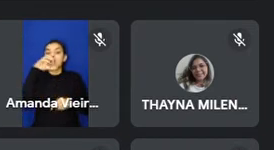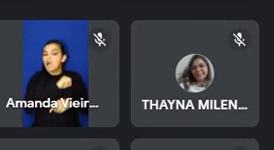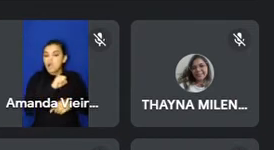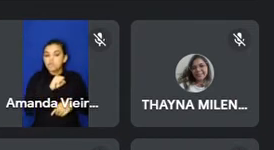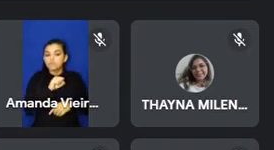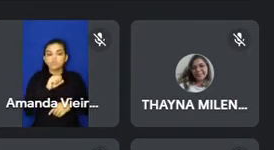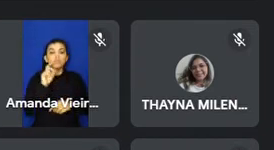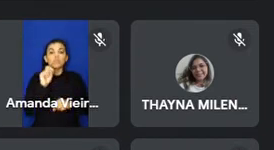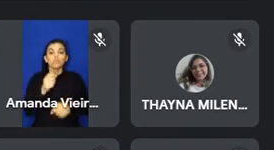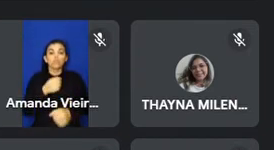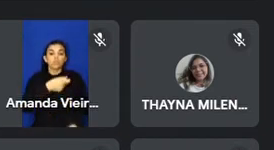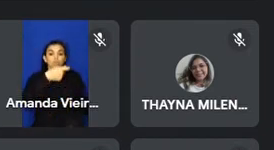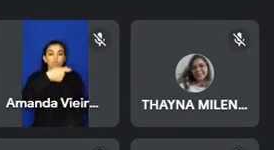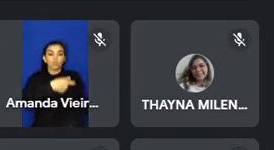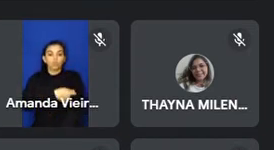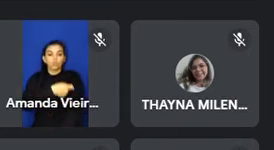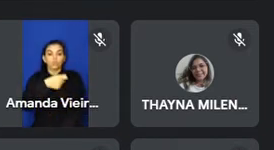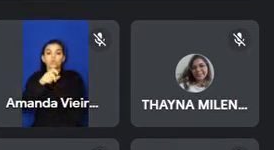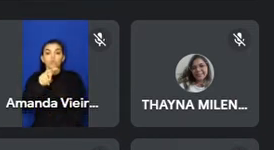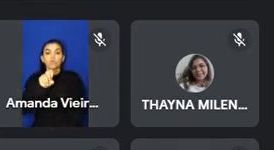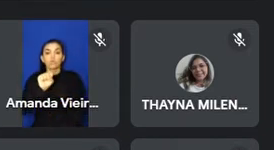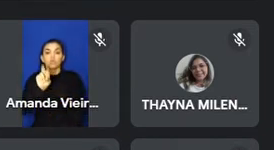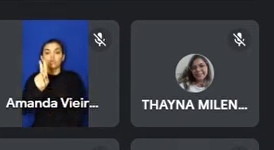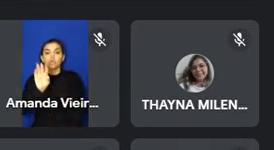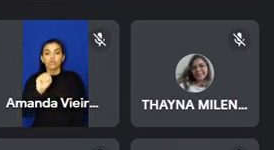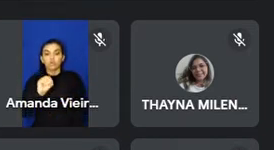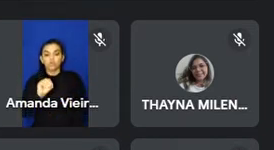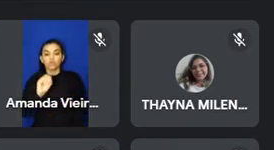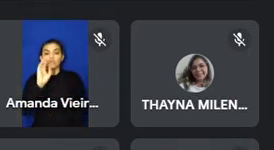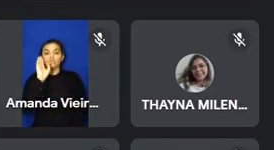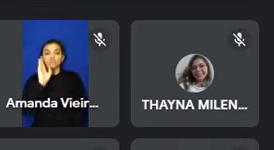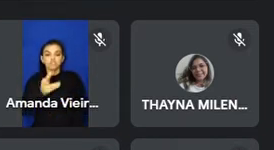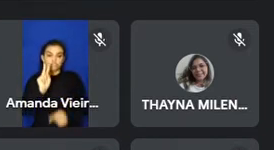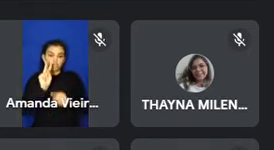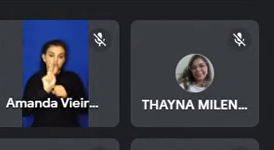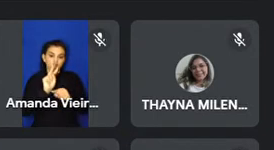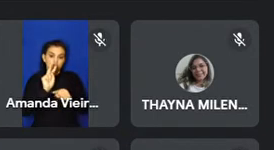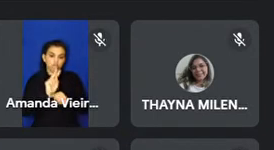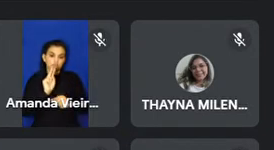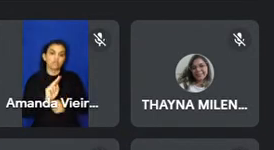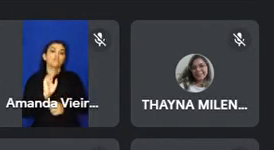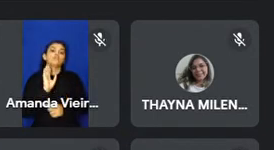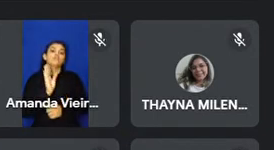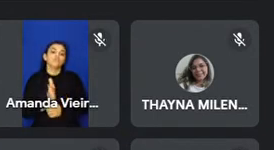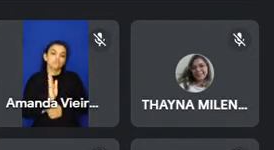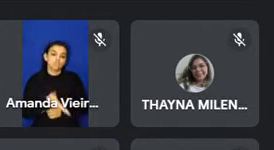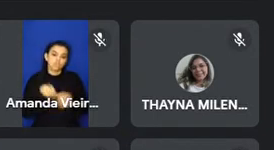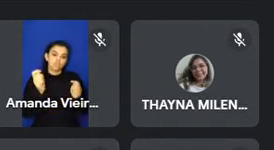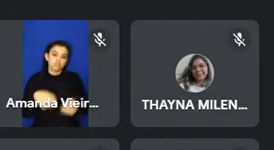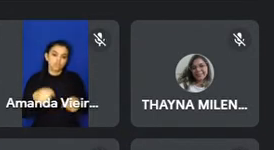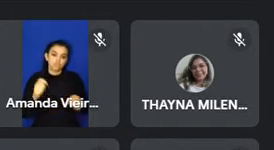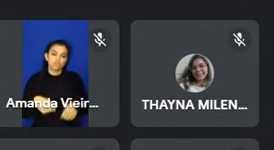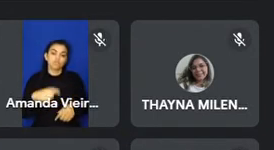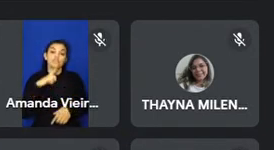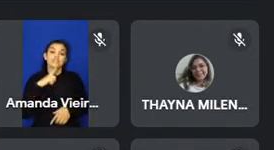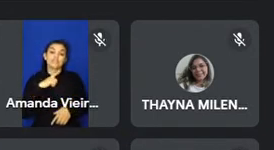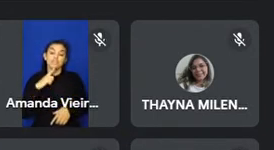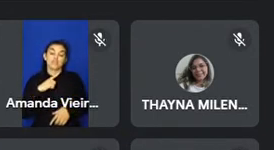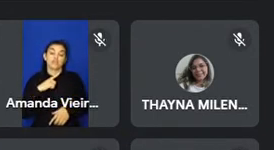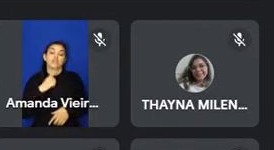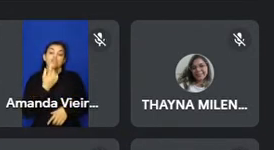indivíduo, ele já está protegido, né? Ele está pronto para combater aquele antígeno. Ela tem baixos custos, como